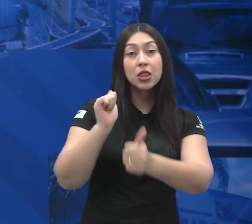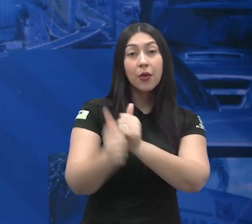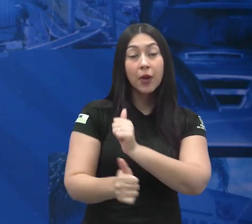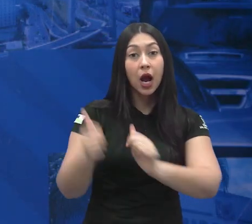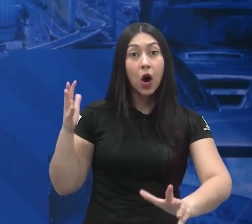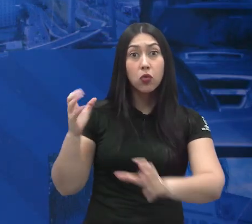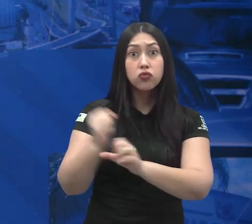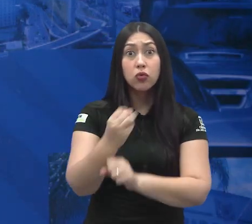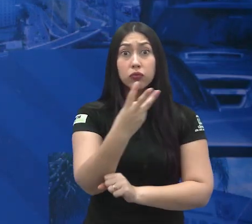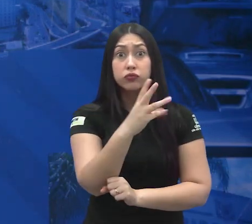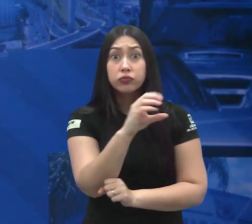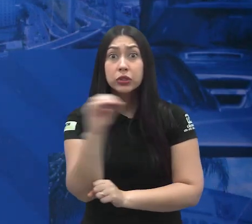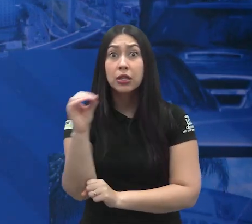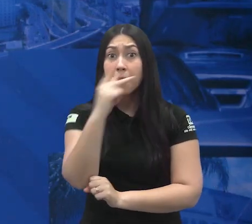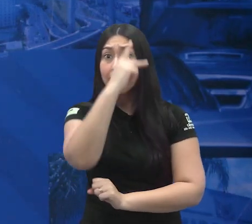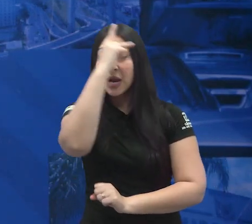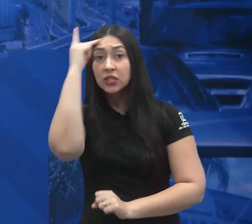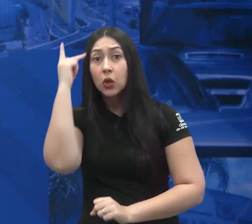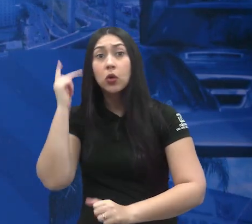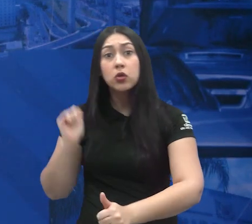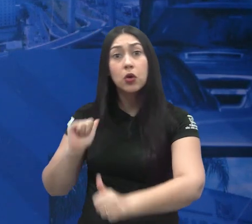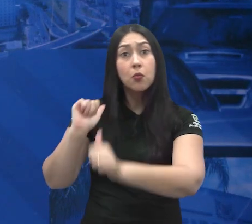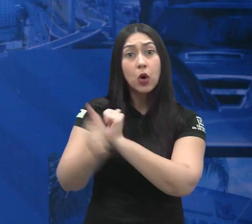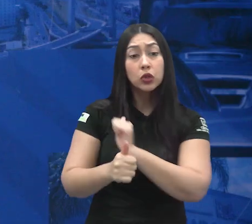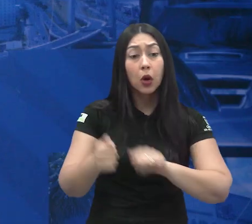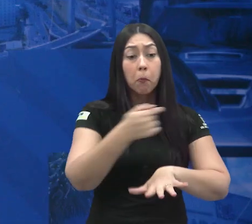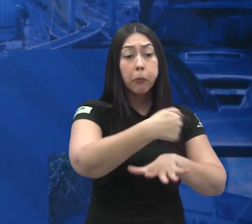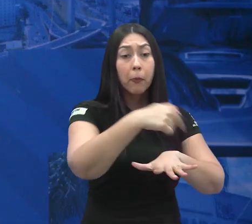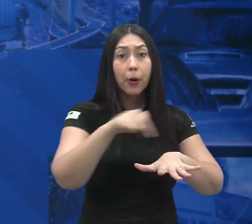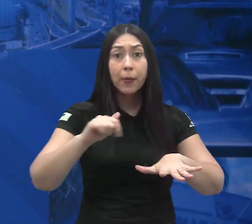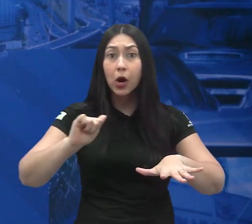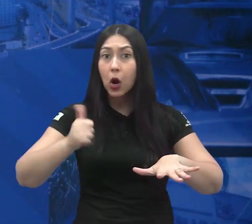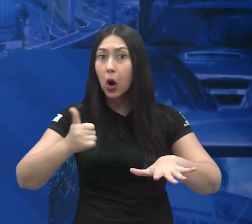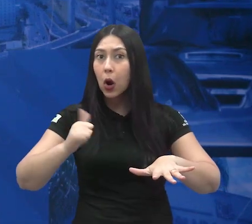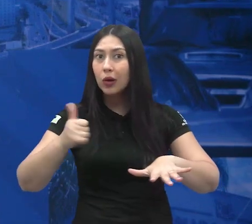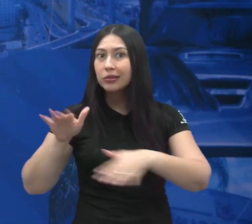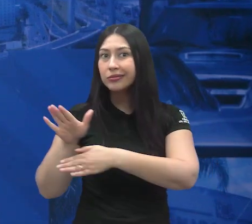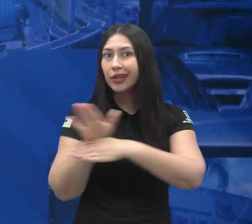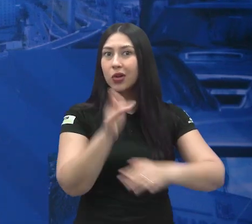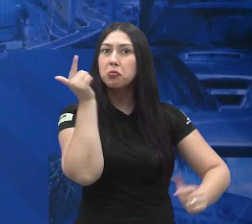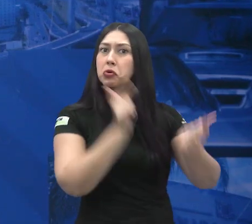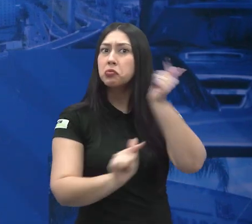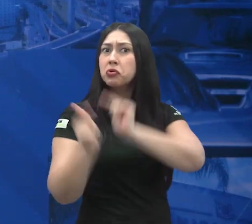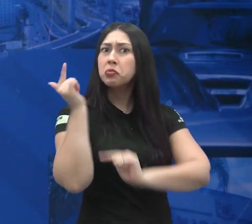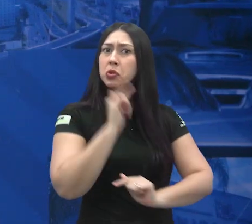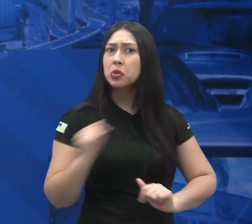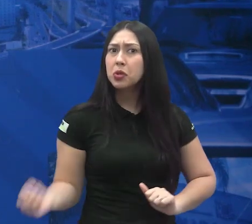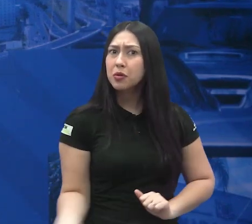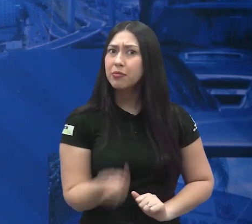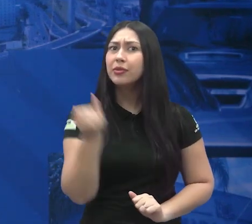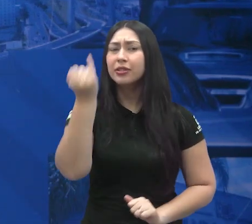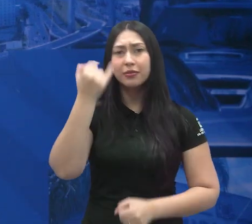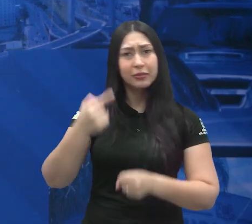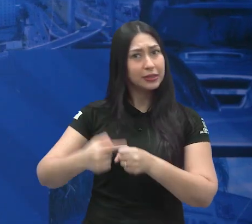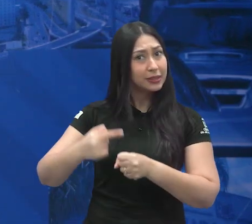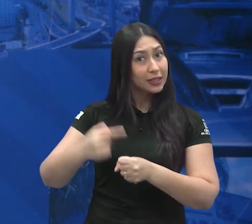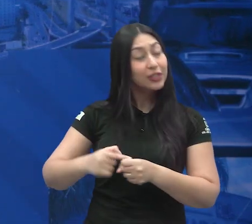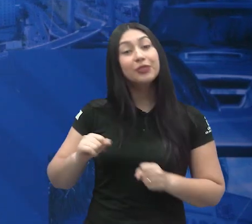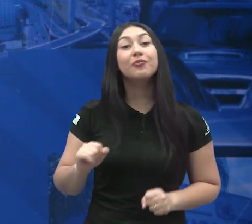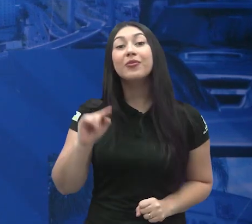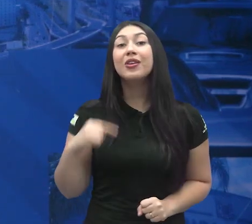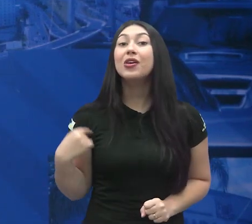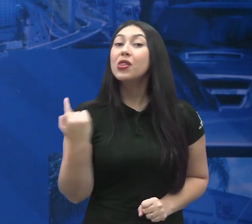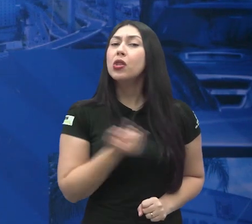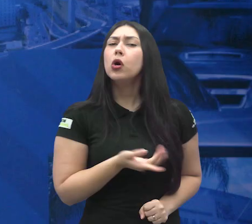de 300 paratletas de 11 modalidades diferentes que contribuem para conquistas importantes para a nossa